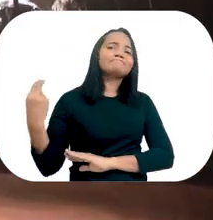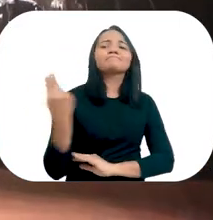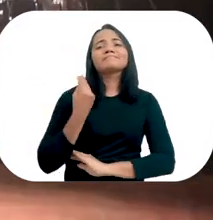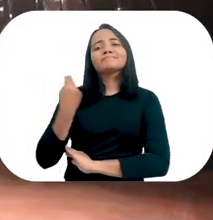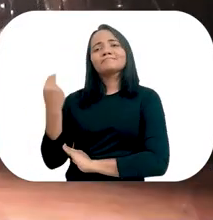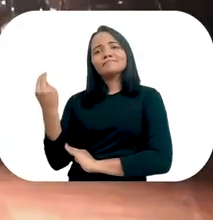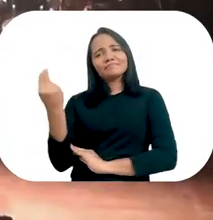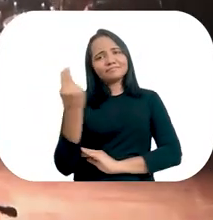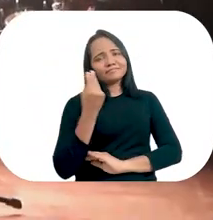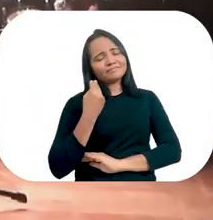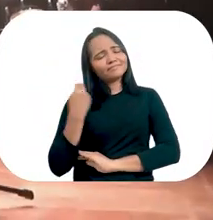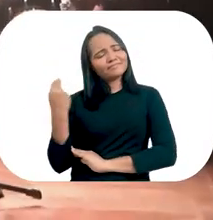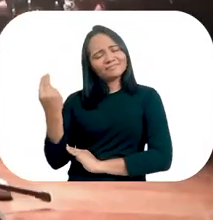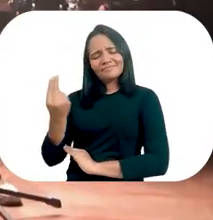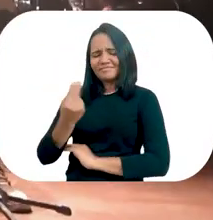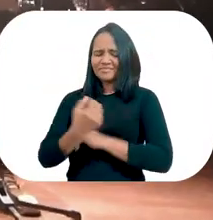feliz.